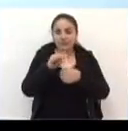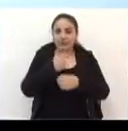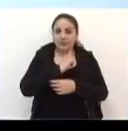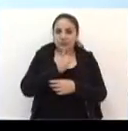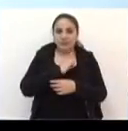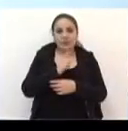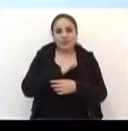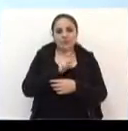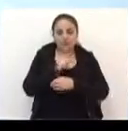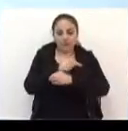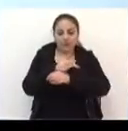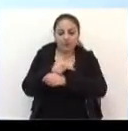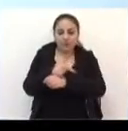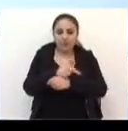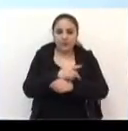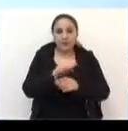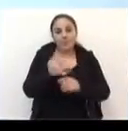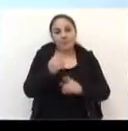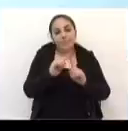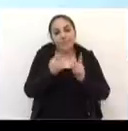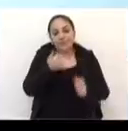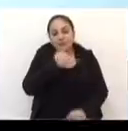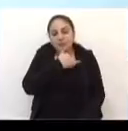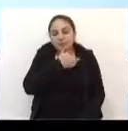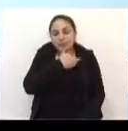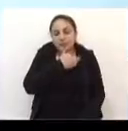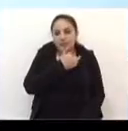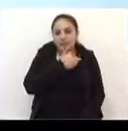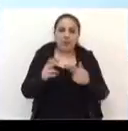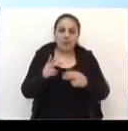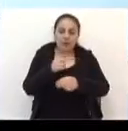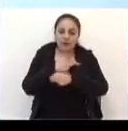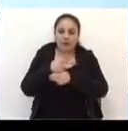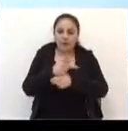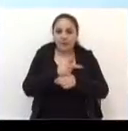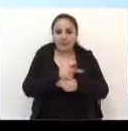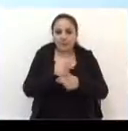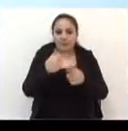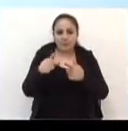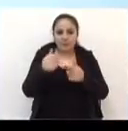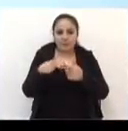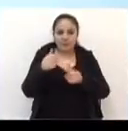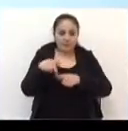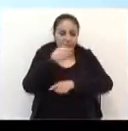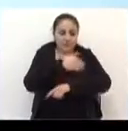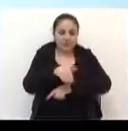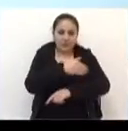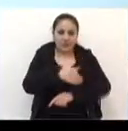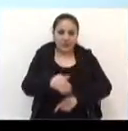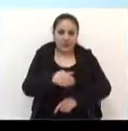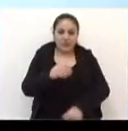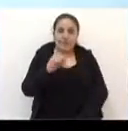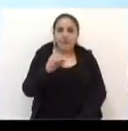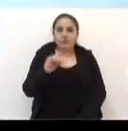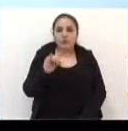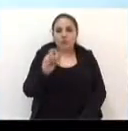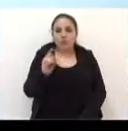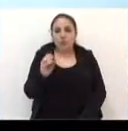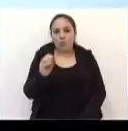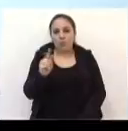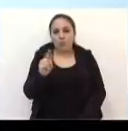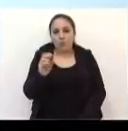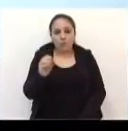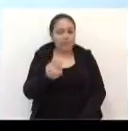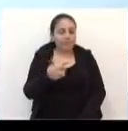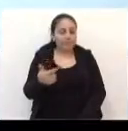de monitoramento e por óbvio, aquelas câmeras danificadas, como é o caso dessa câmera lá na rua Diogo de Oliveira com a Avenida Brasil, não foi